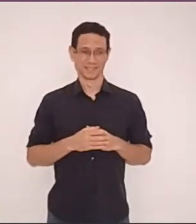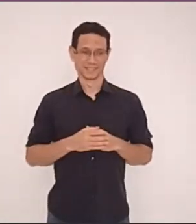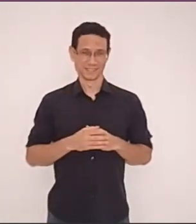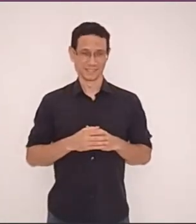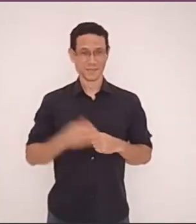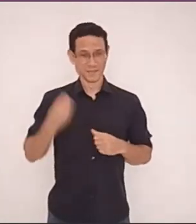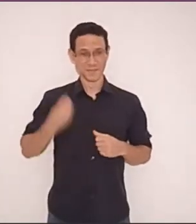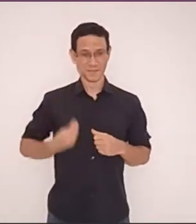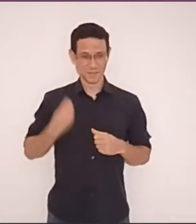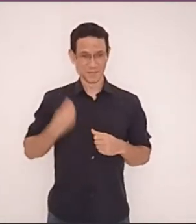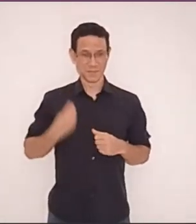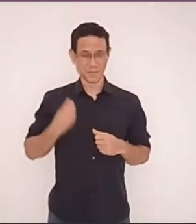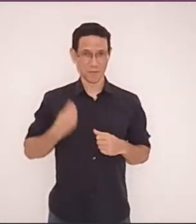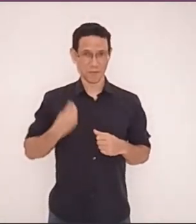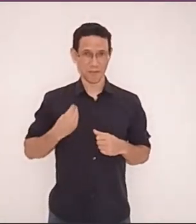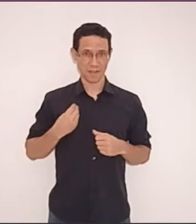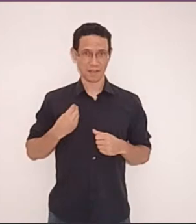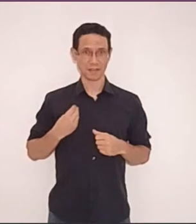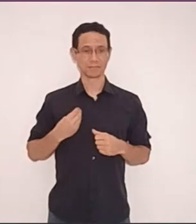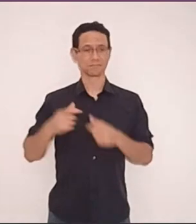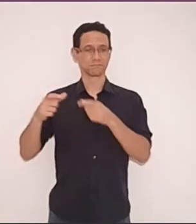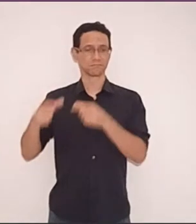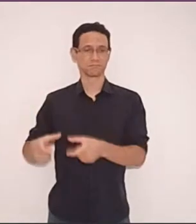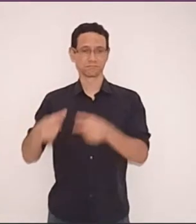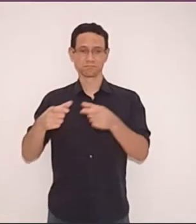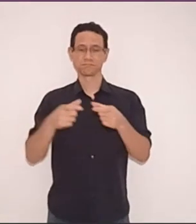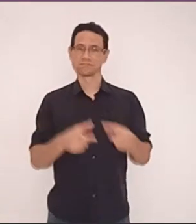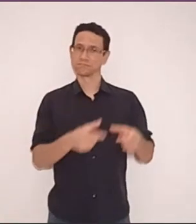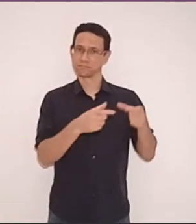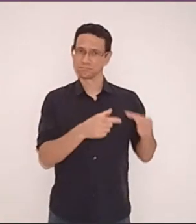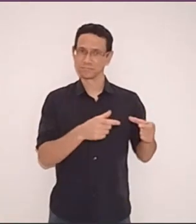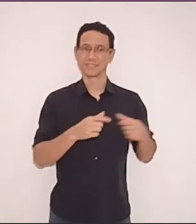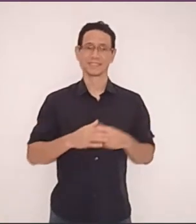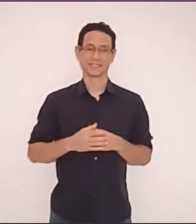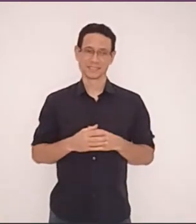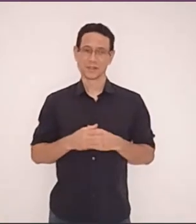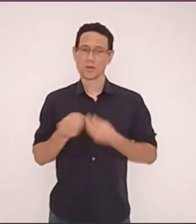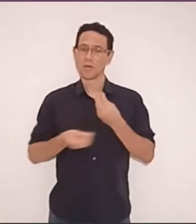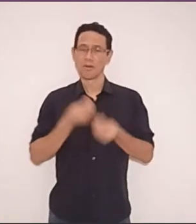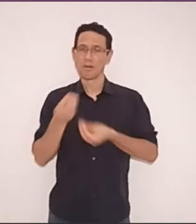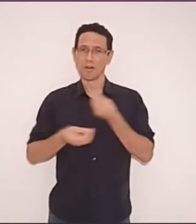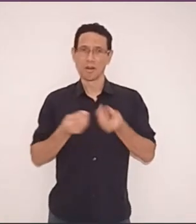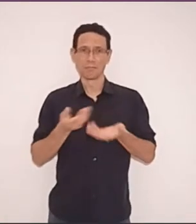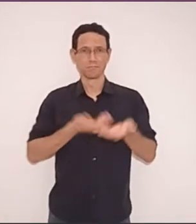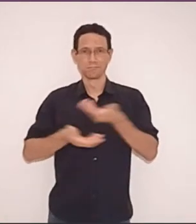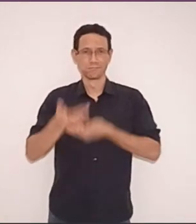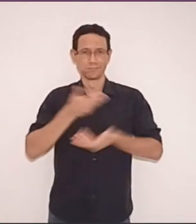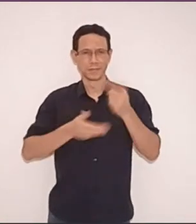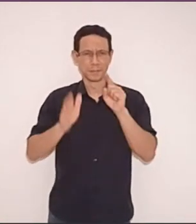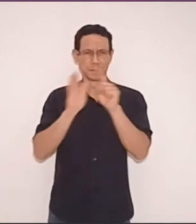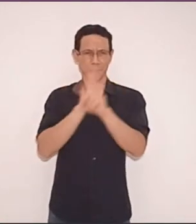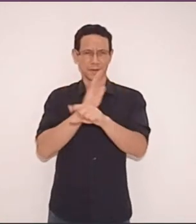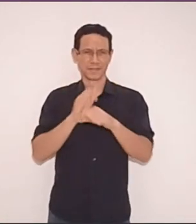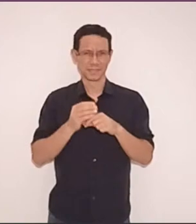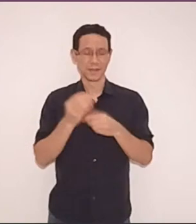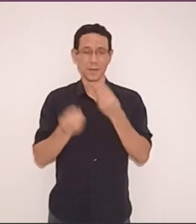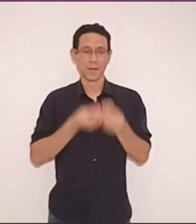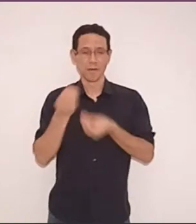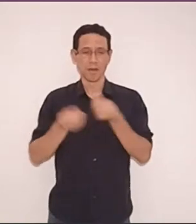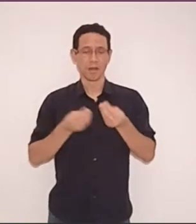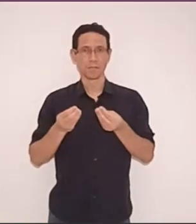que viveu vive e transita em diferentes espaços sociais o de compartilhar conosco como a sua